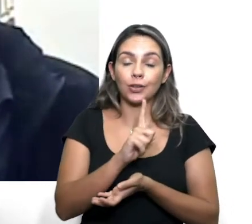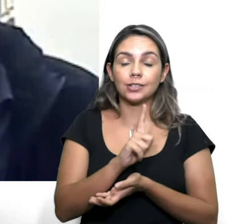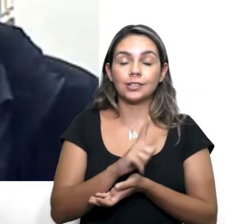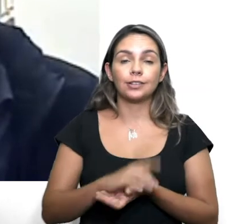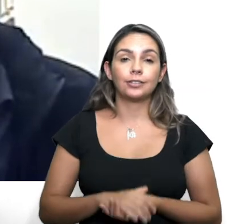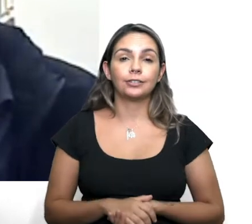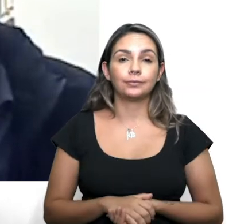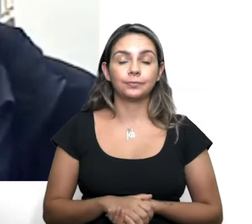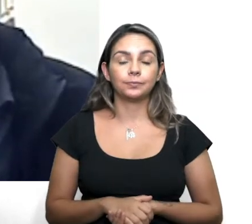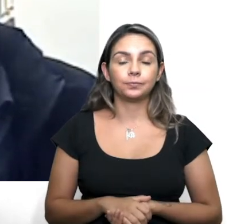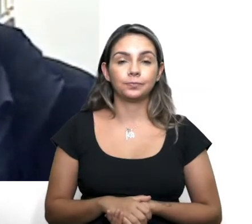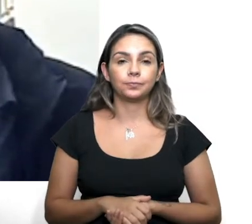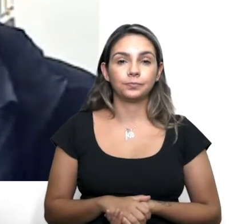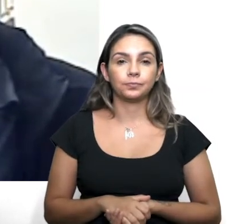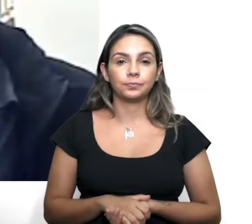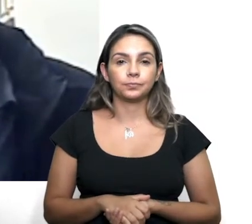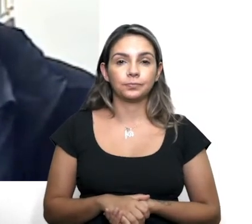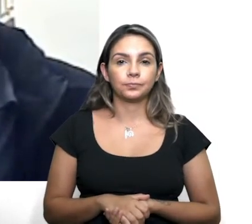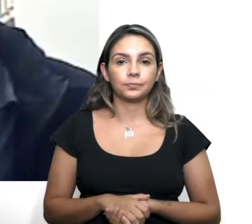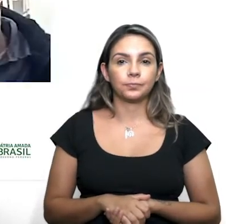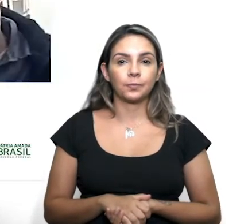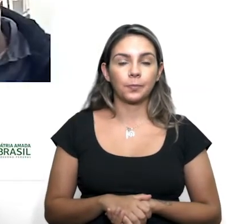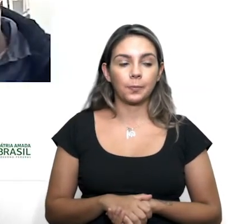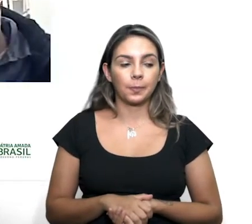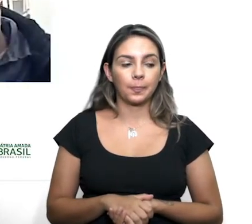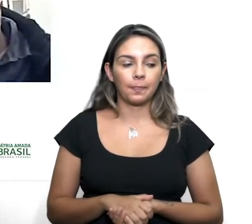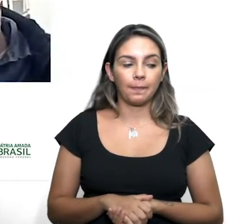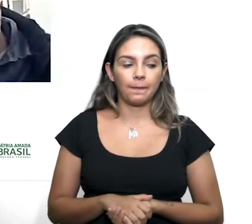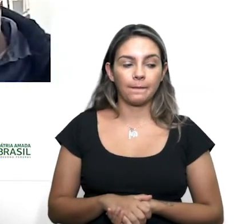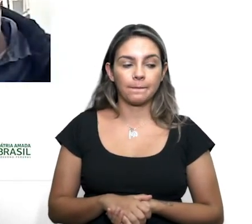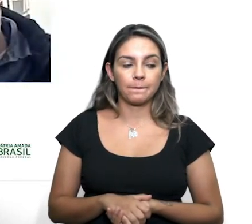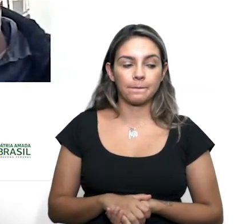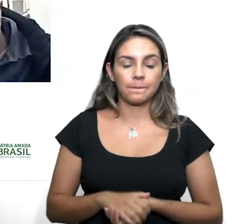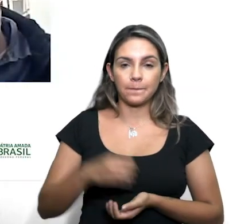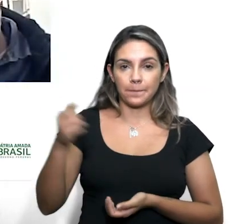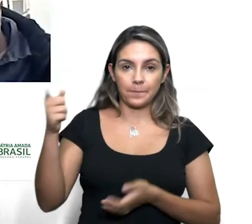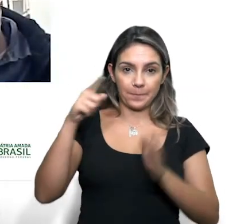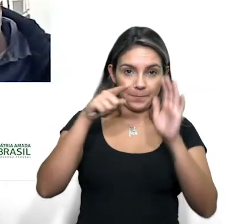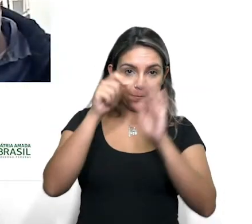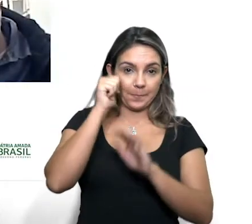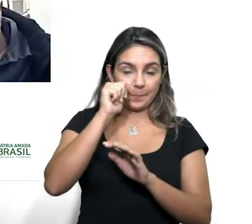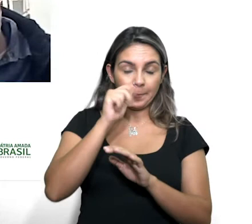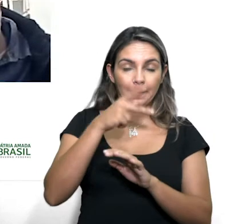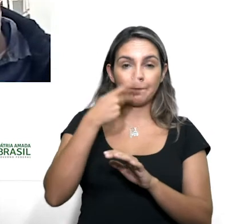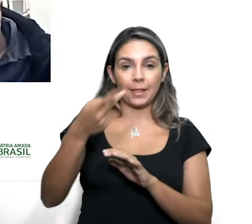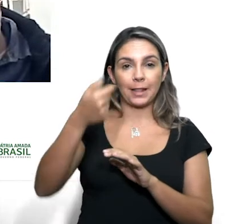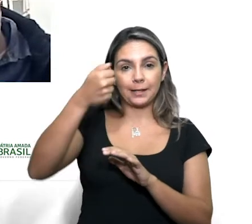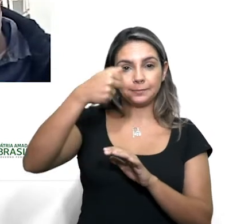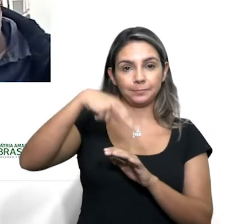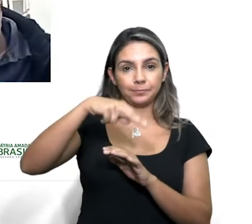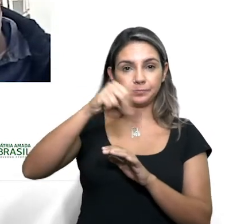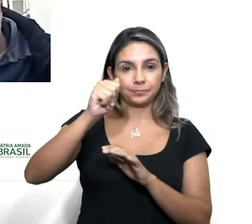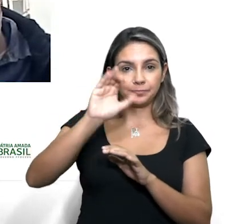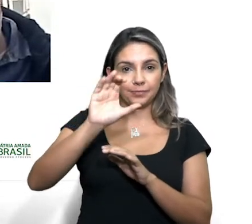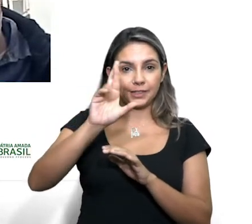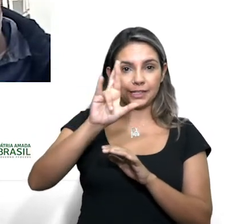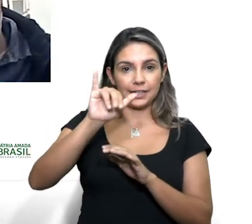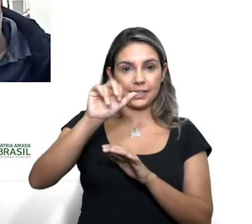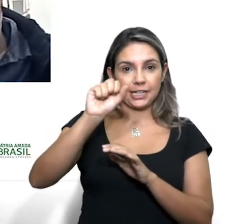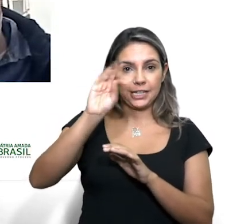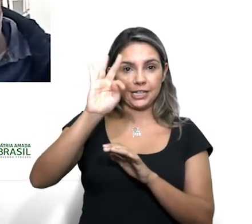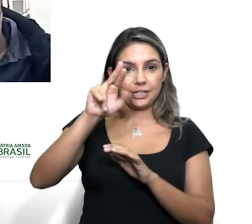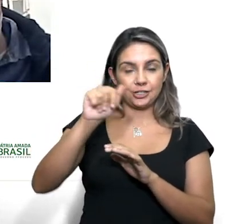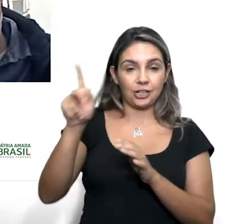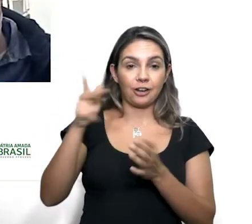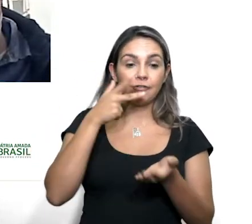num aluno, não é? A Ana Cristina de Aguiar está dizendo que a Jerusalém é uma narrativa